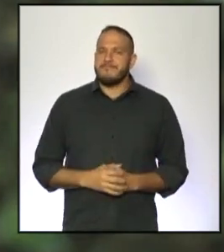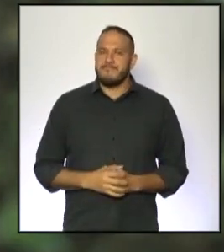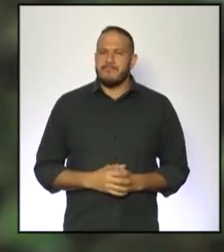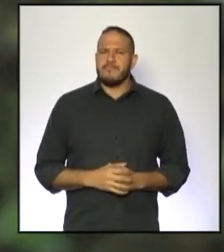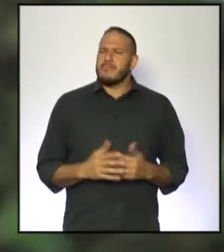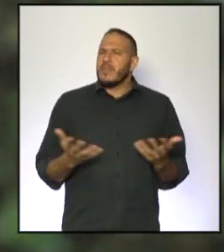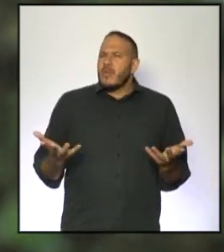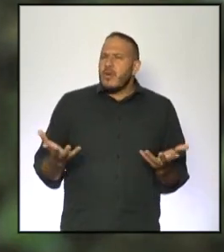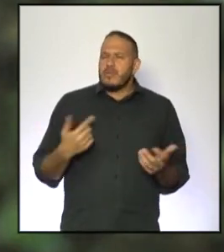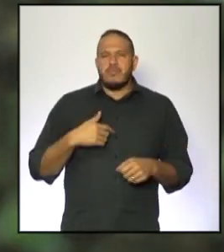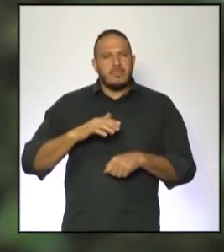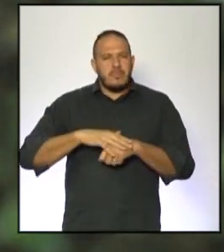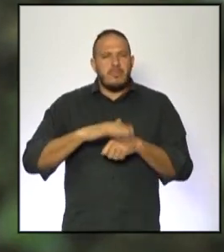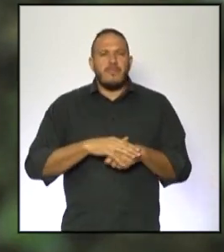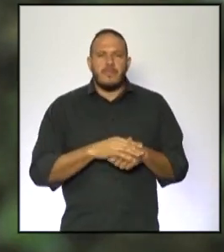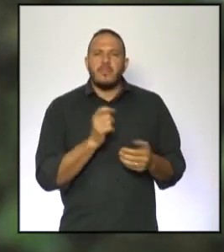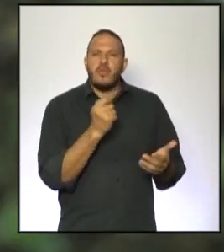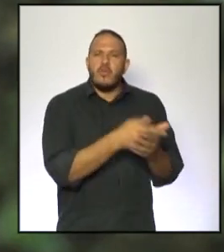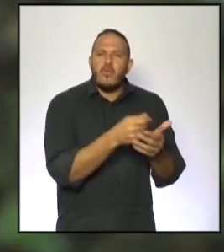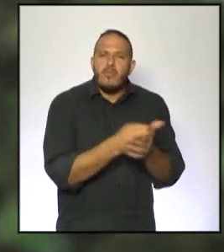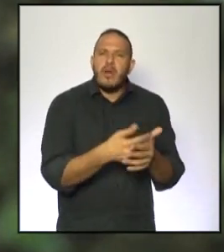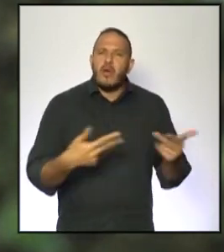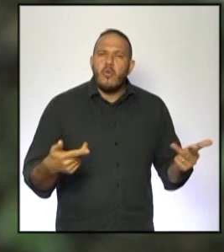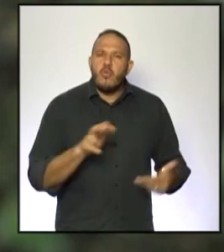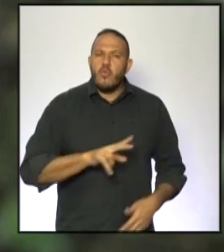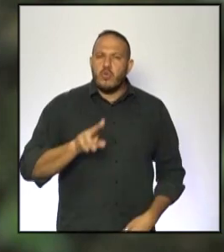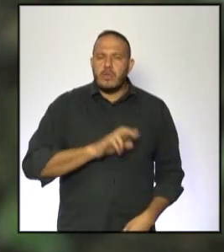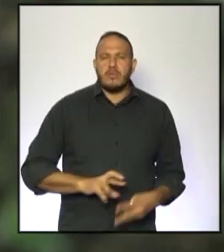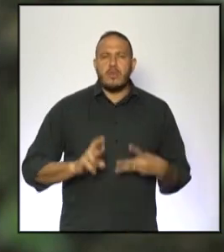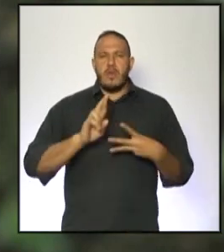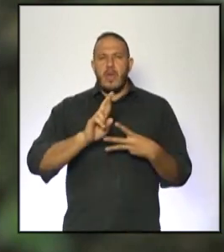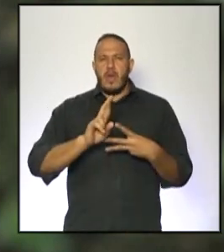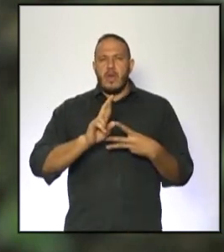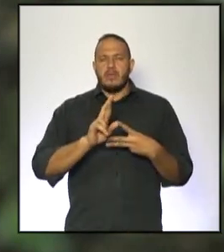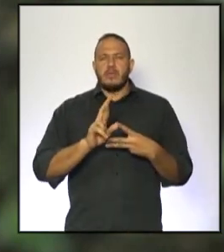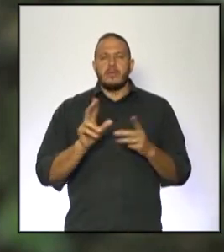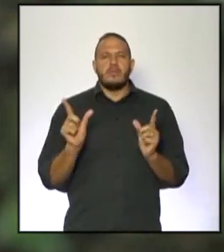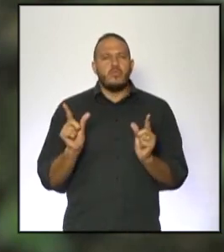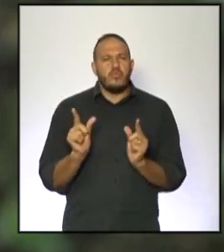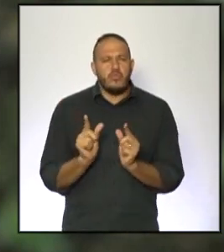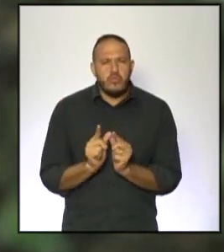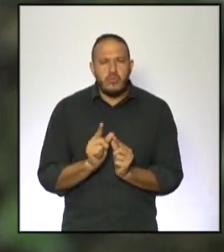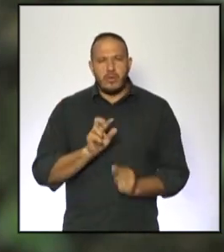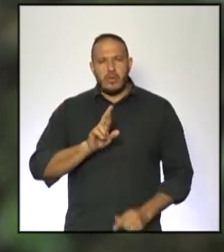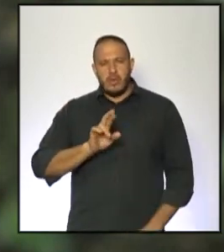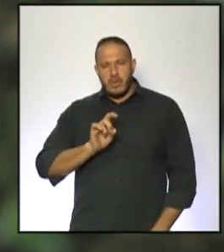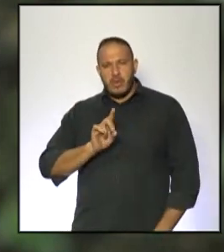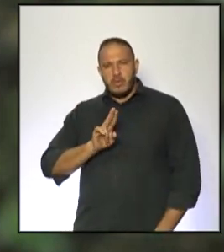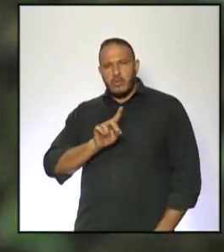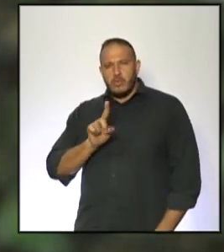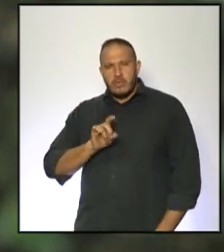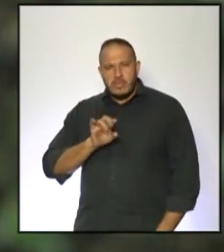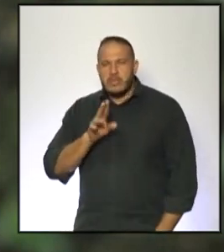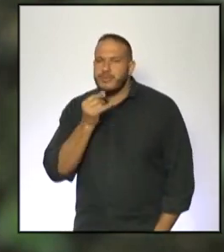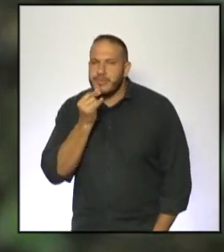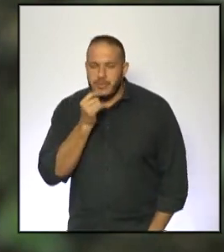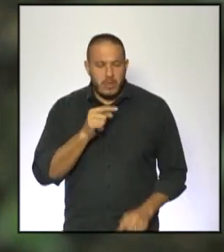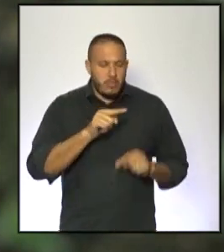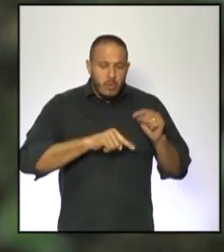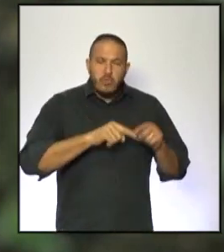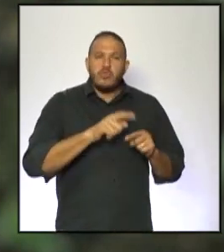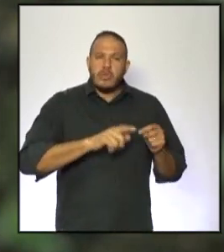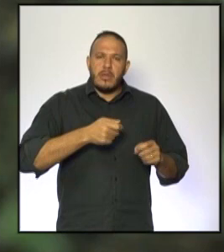Quando você for às compras, exercite este R de reduzir. Procure por produtos que possuam